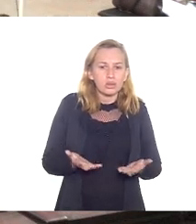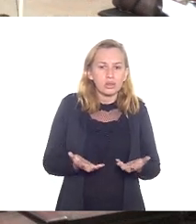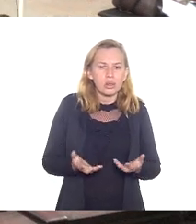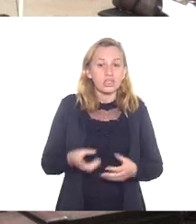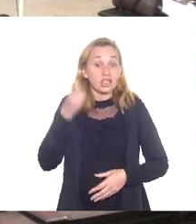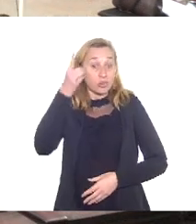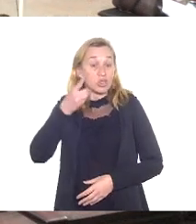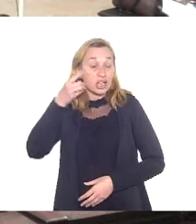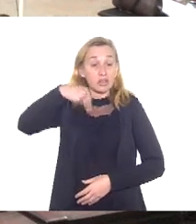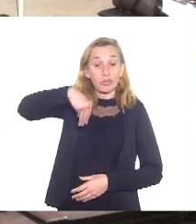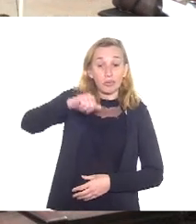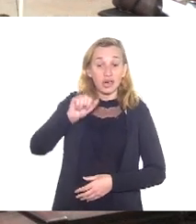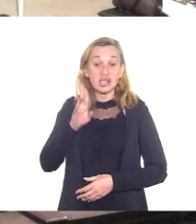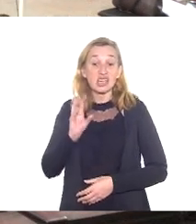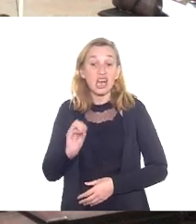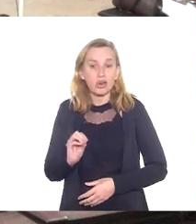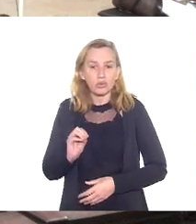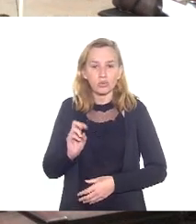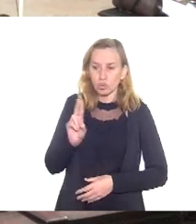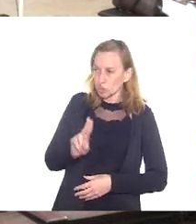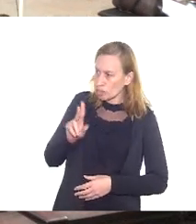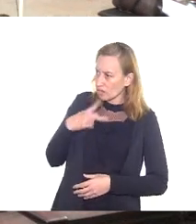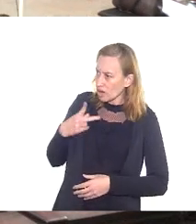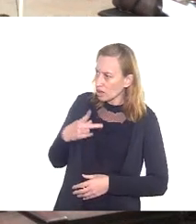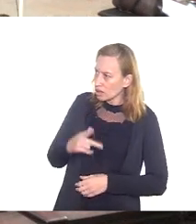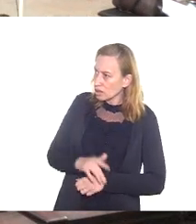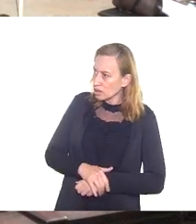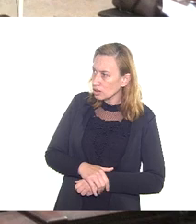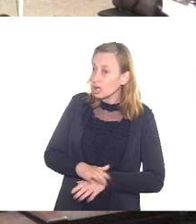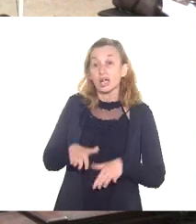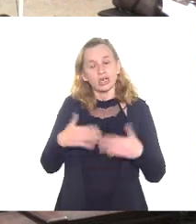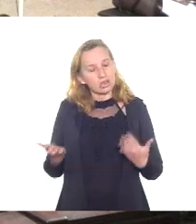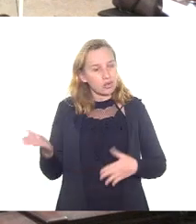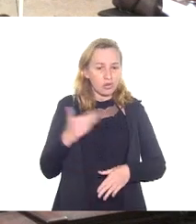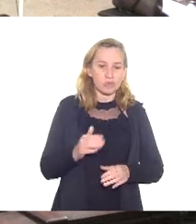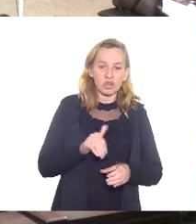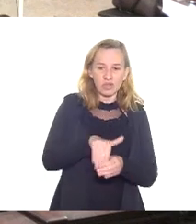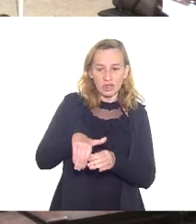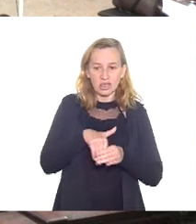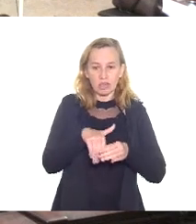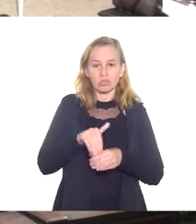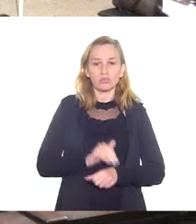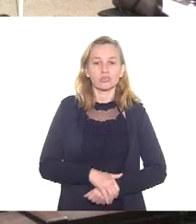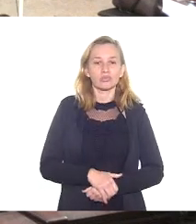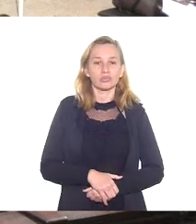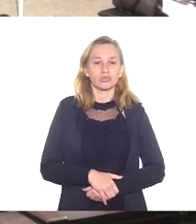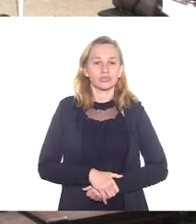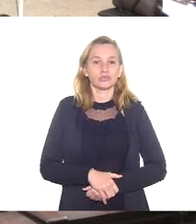Deputado Marcelo, Vossa Excelência usou a palavra. Então, vamos à votação nominal.